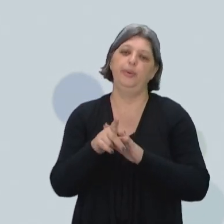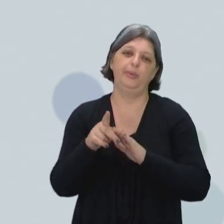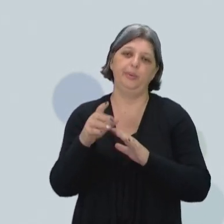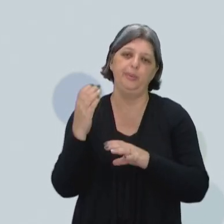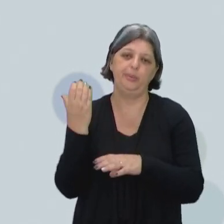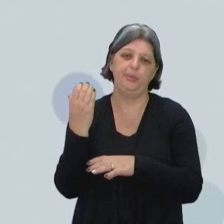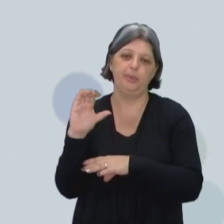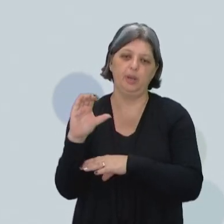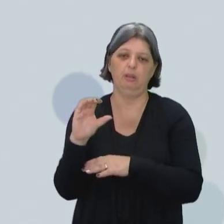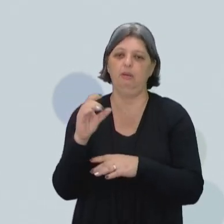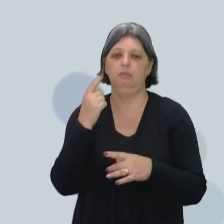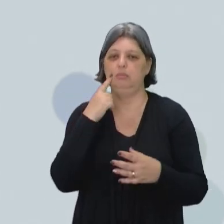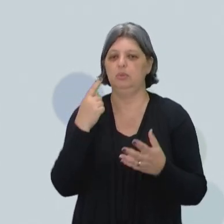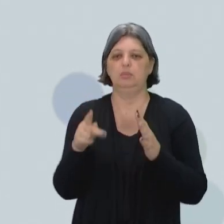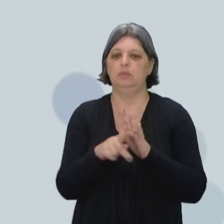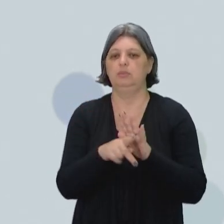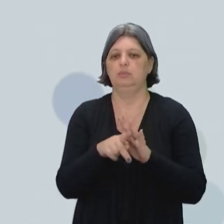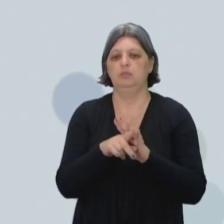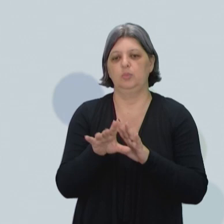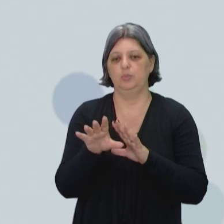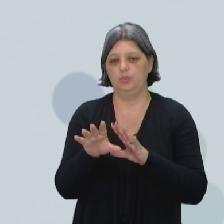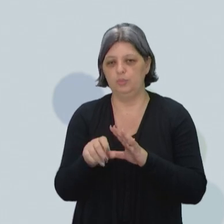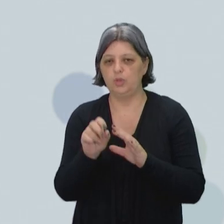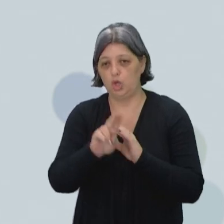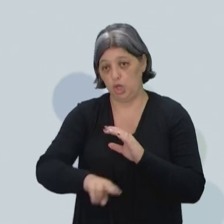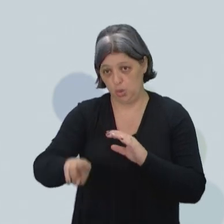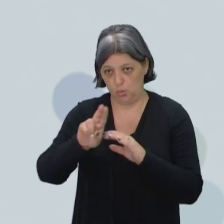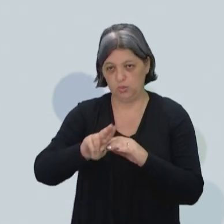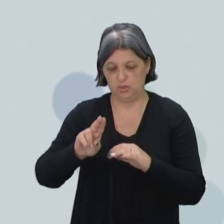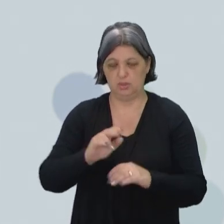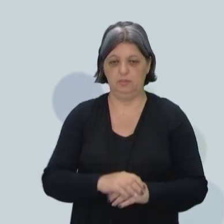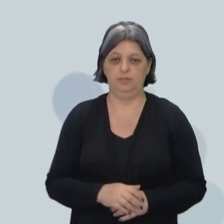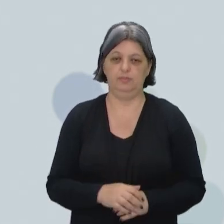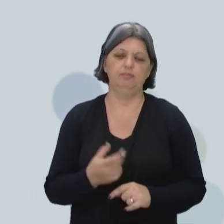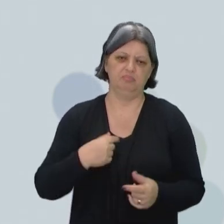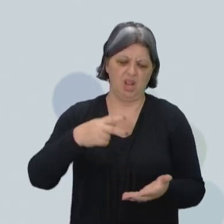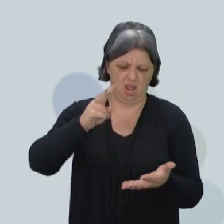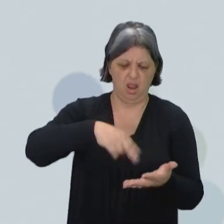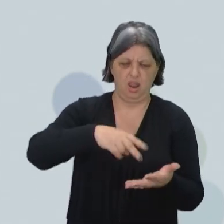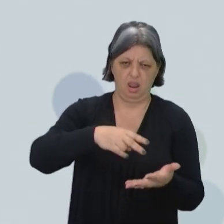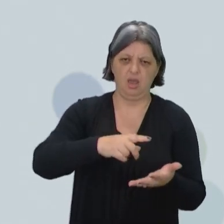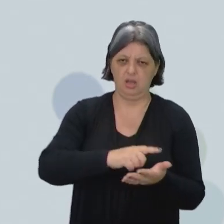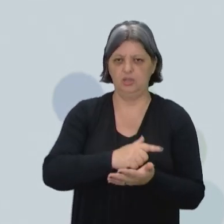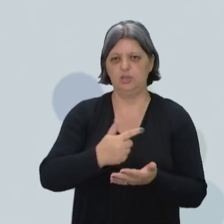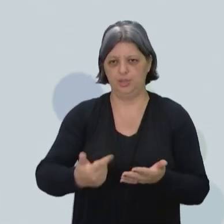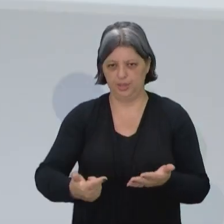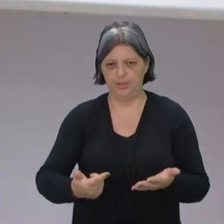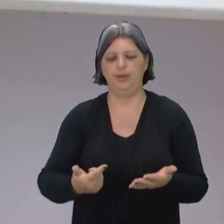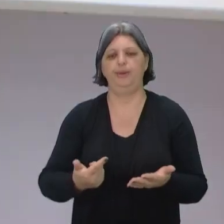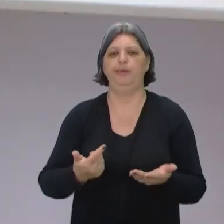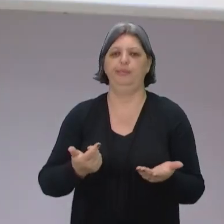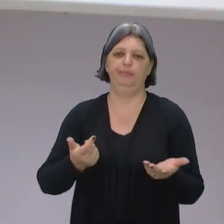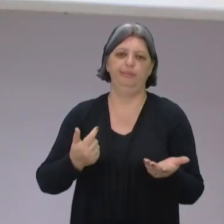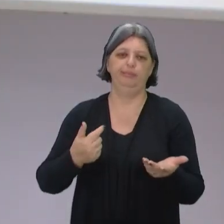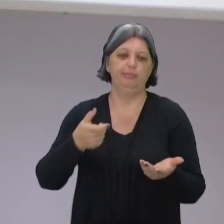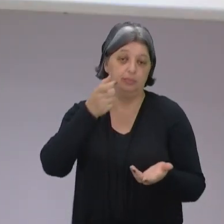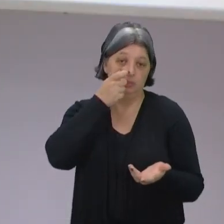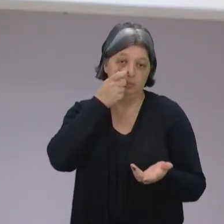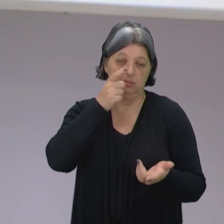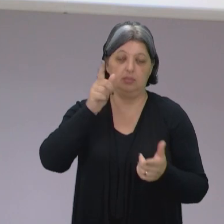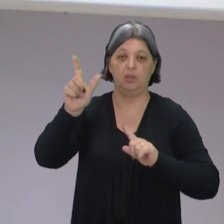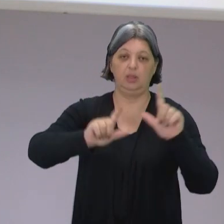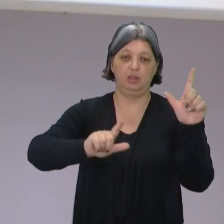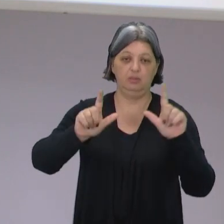que absorve, aquele que consome. Então, eu leio o jornal, eu assisto a TV, eu ouço a